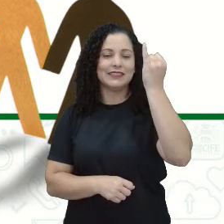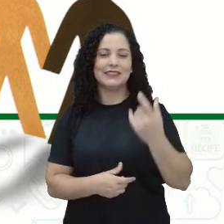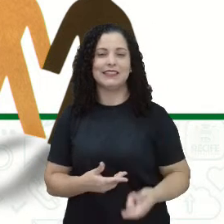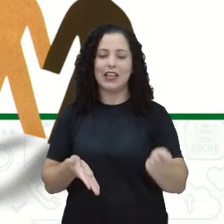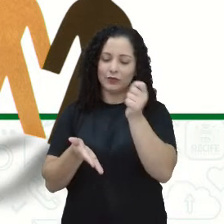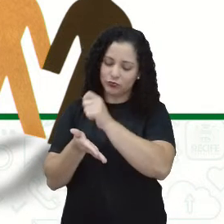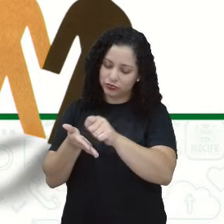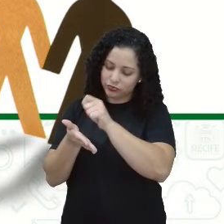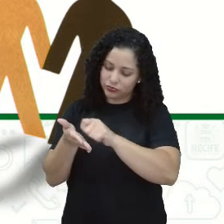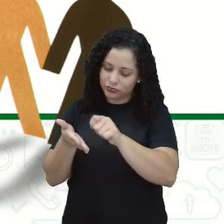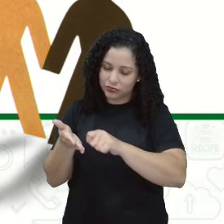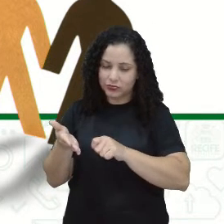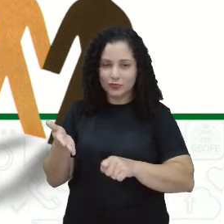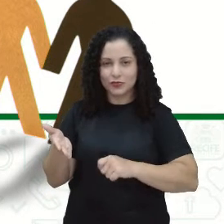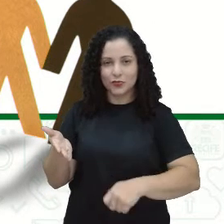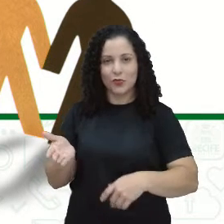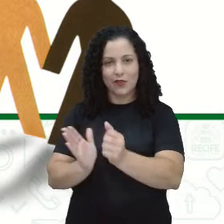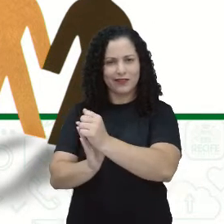linha do tempo,